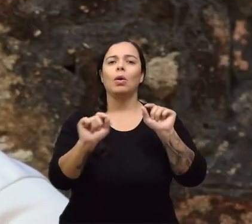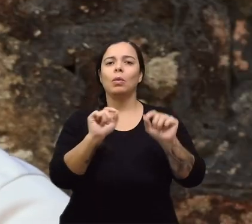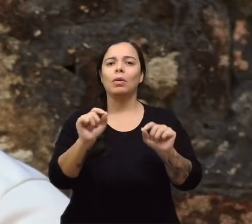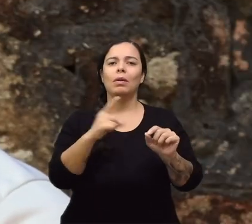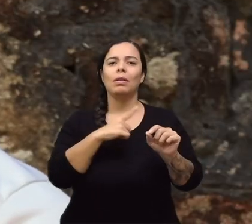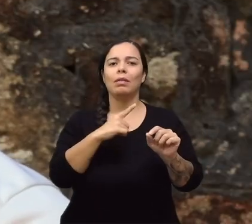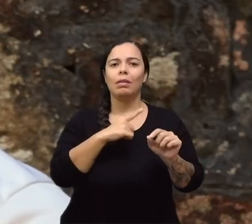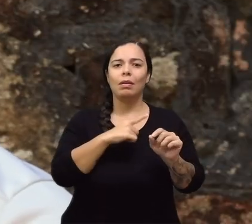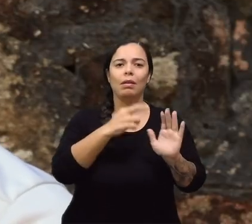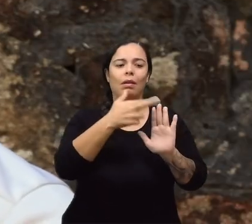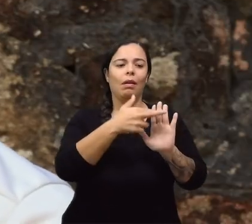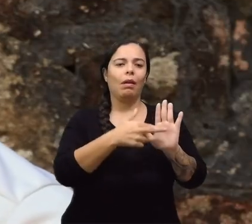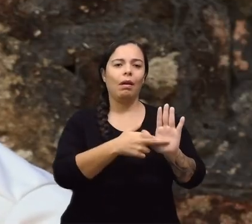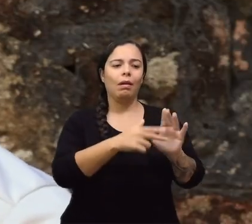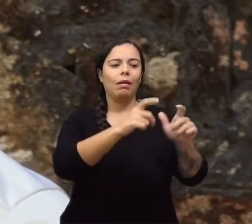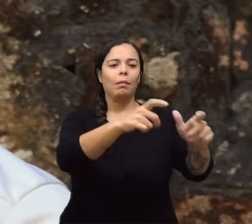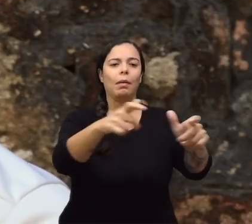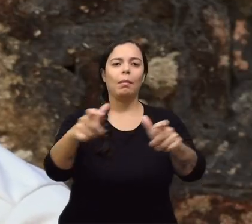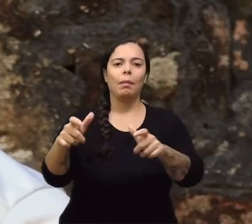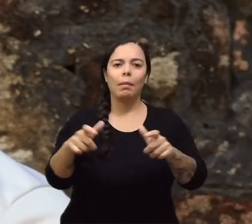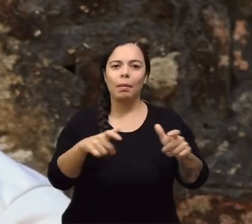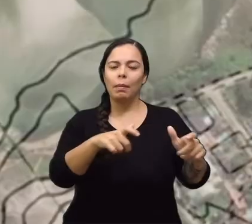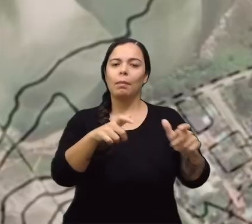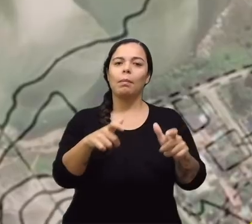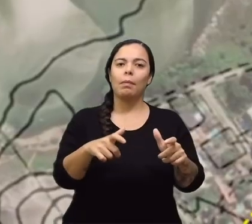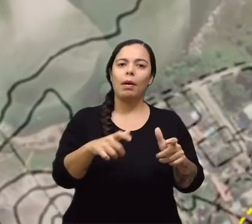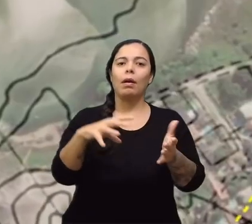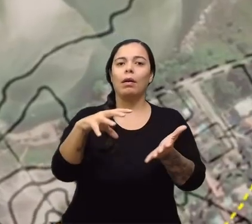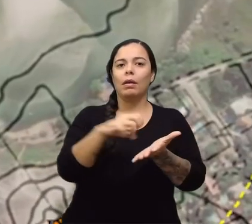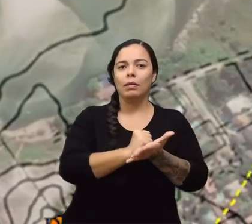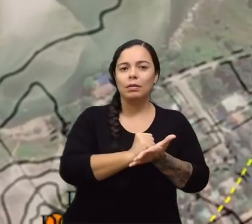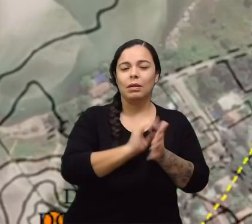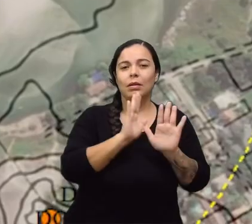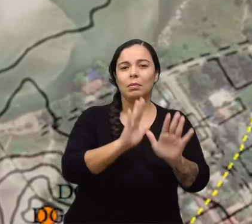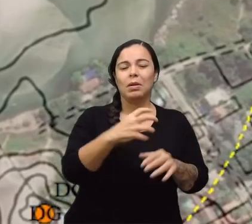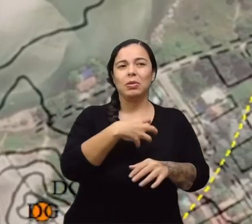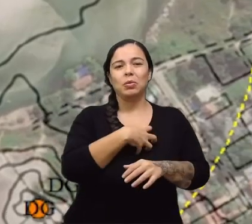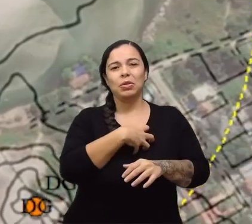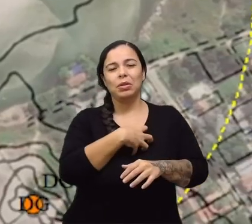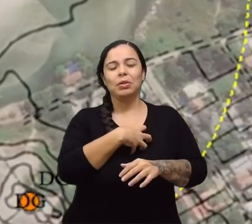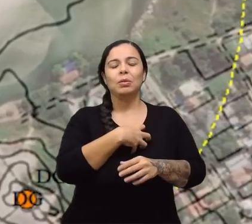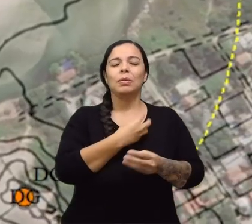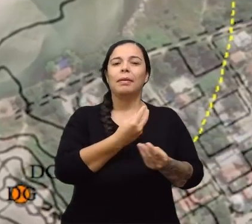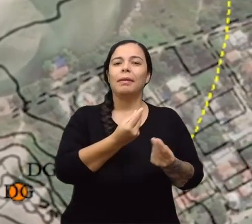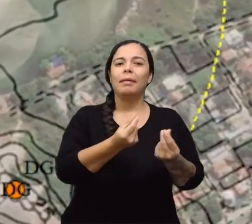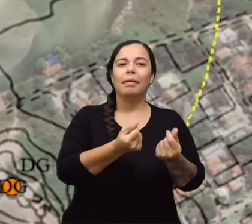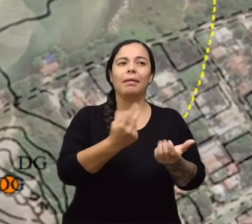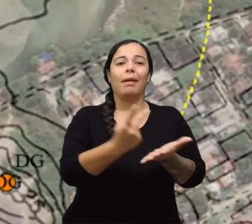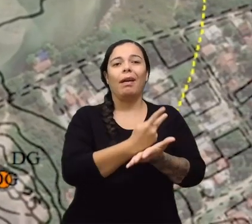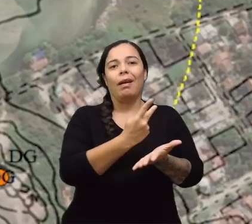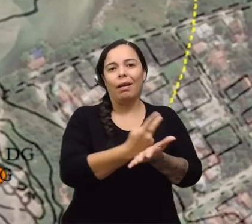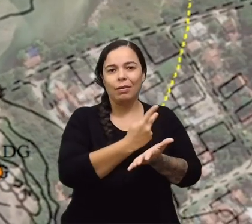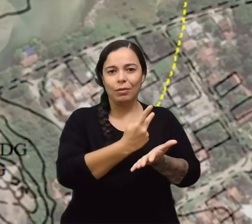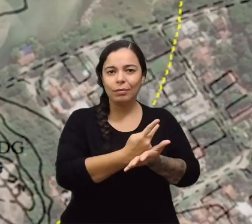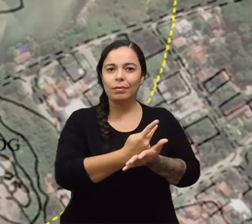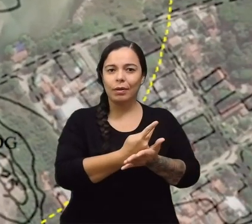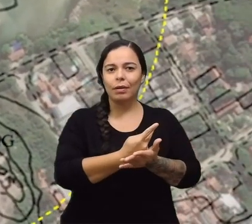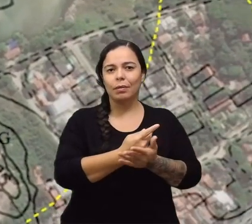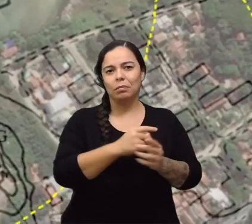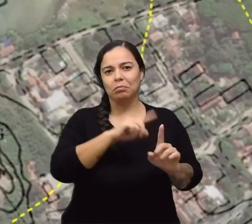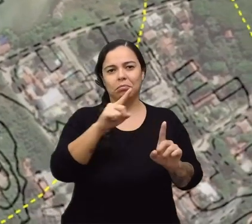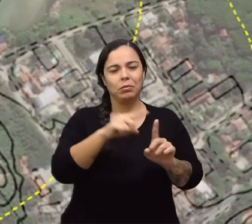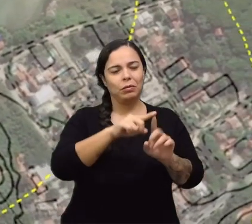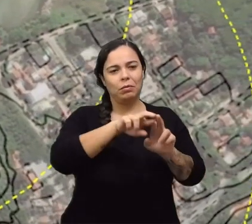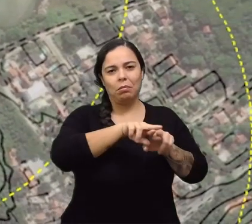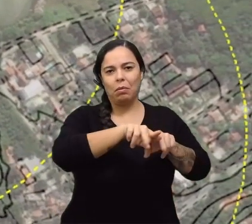essa localização cadastradas de forma errada, né, por diversos motivos, diversos fatores,